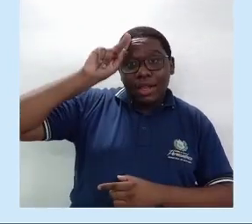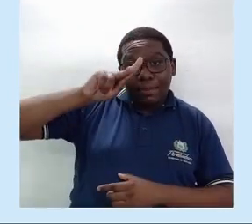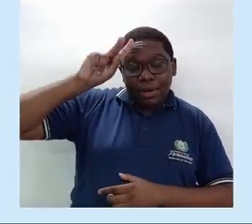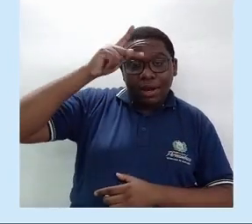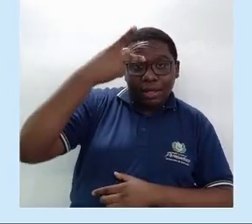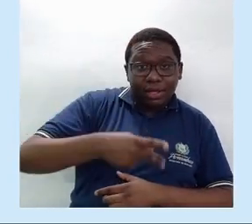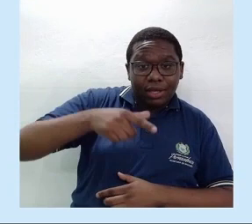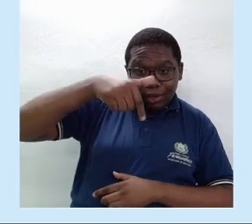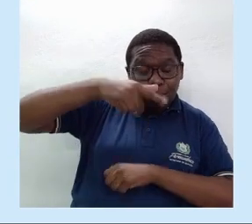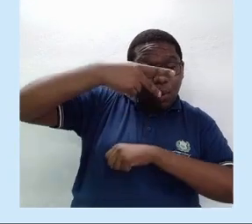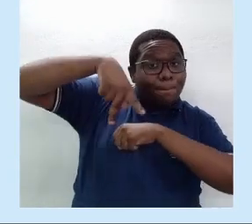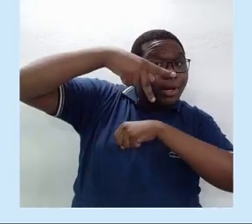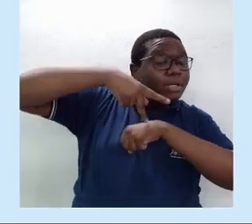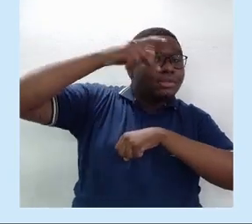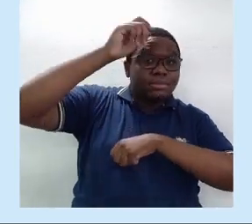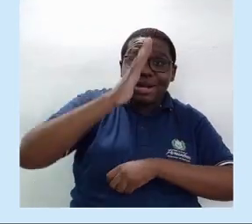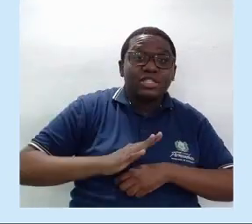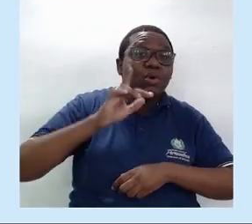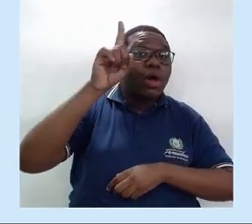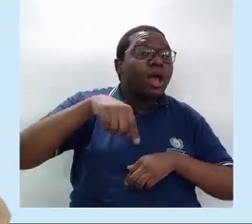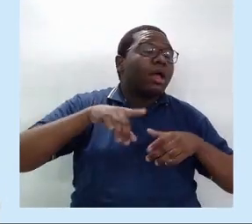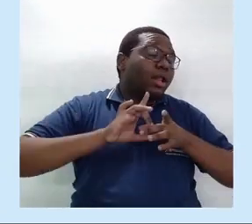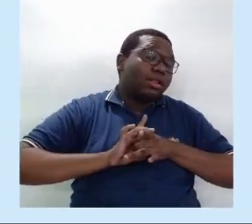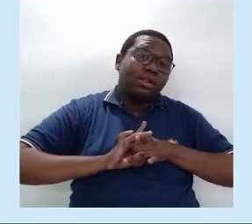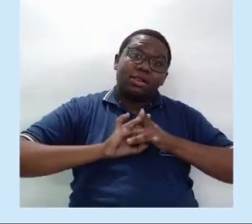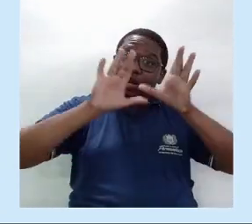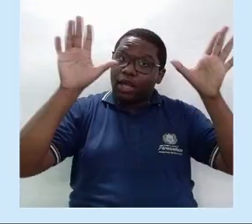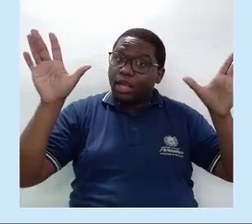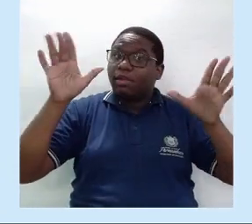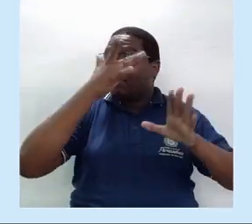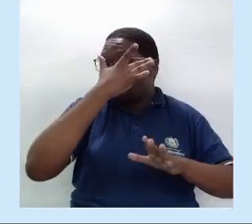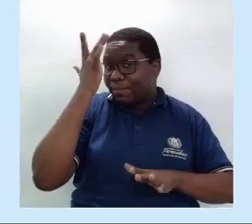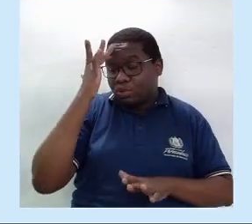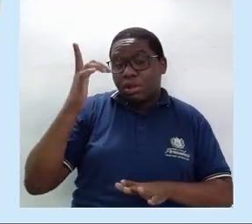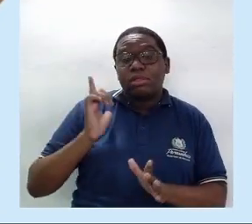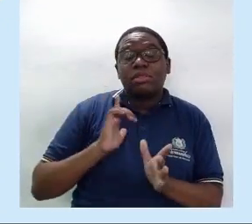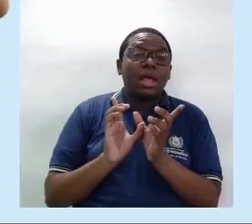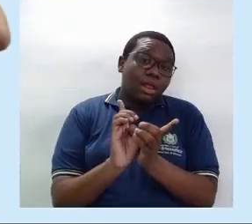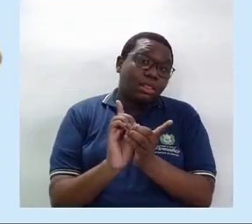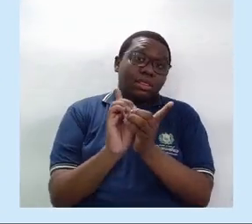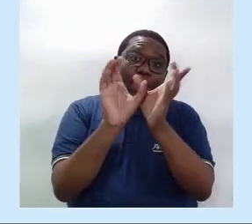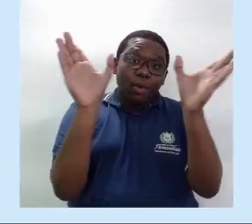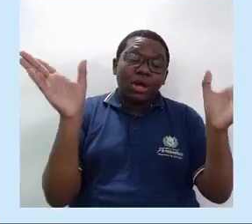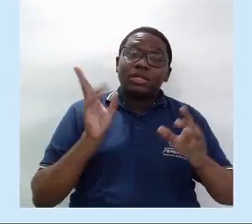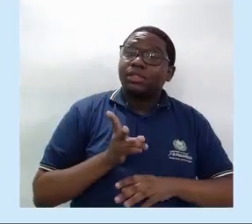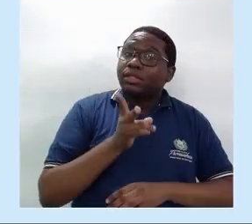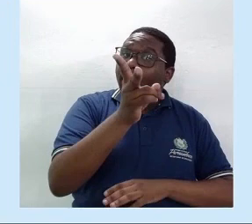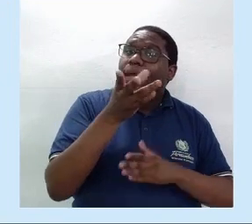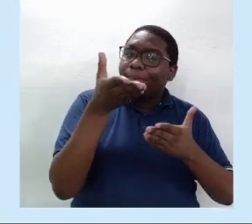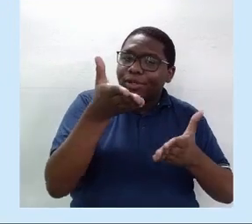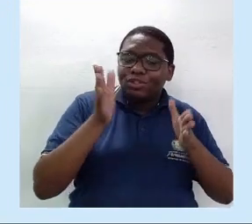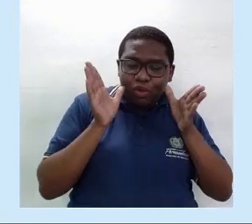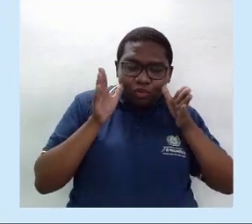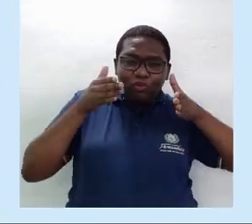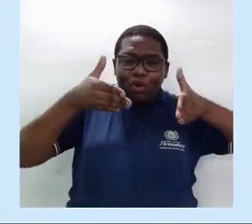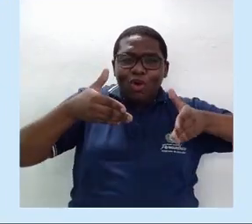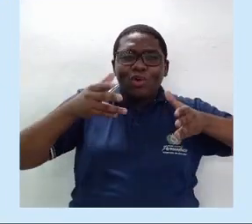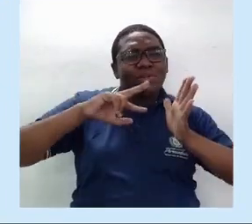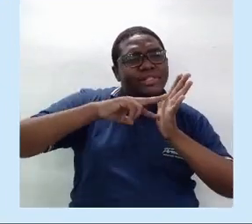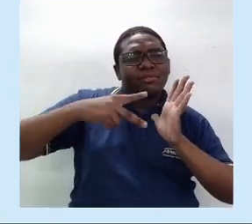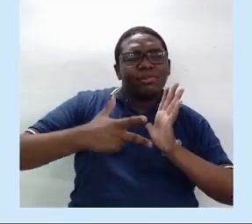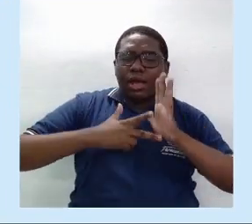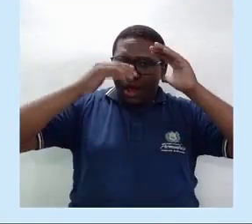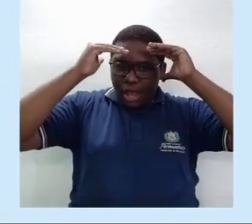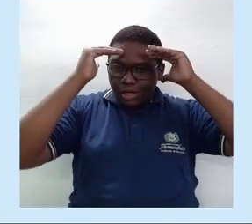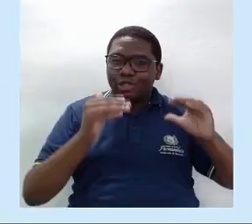quê? Laico. Lembrem-se disso. E a democracia, sempre tocando nessa tecla, o